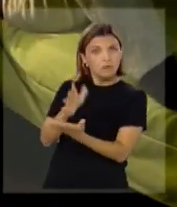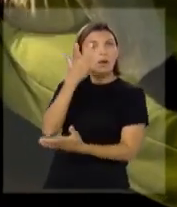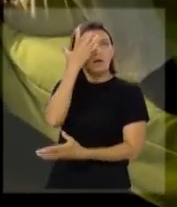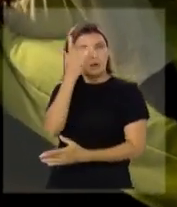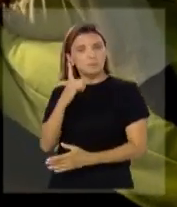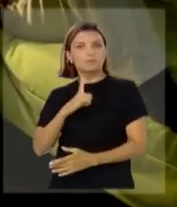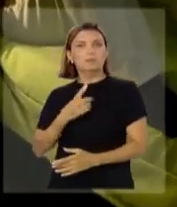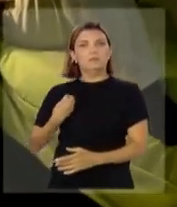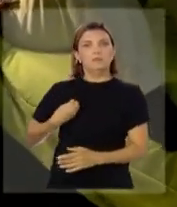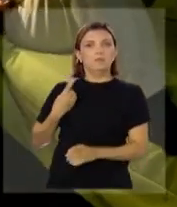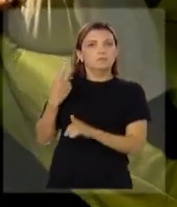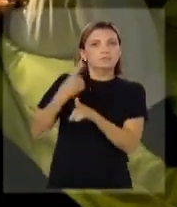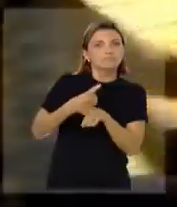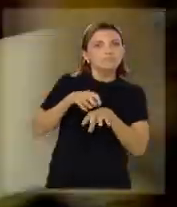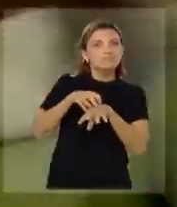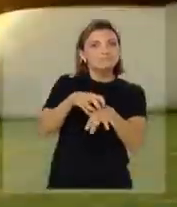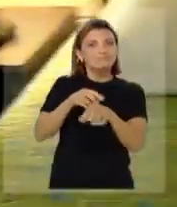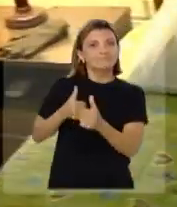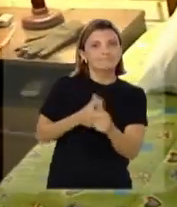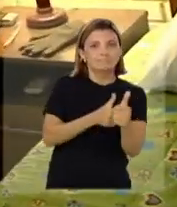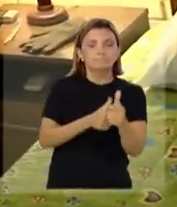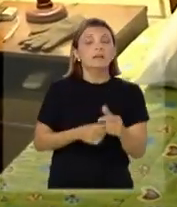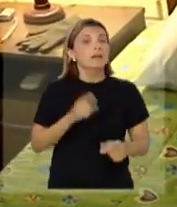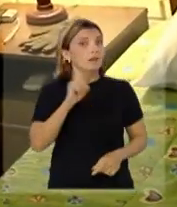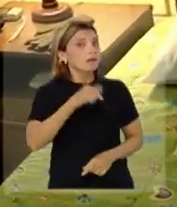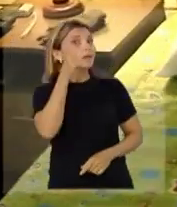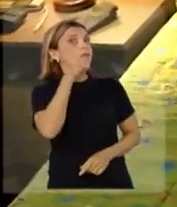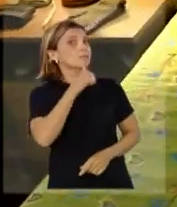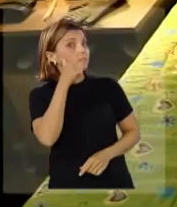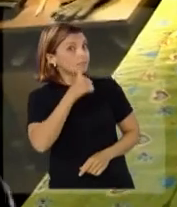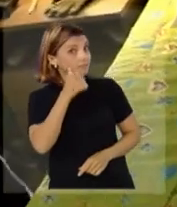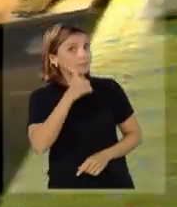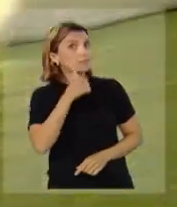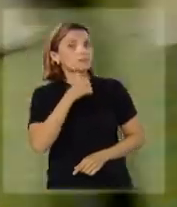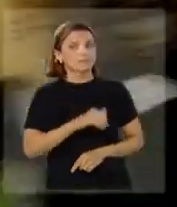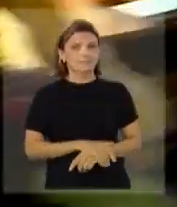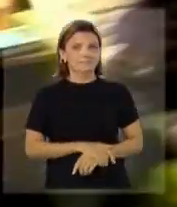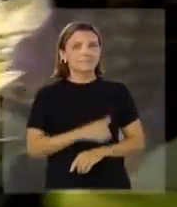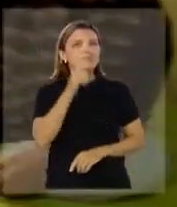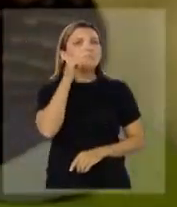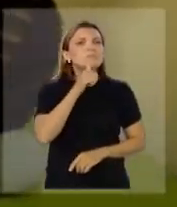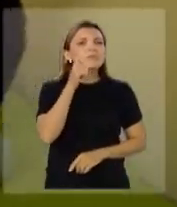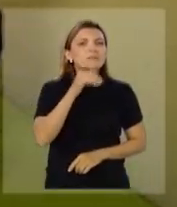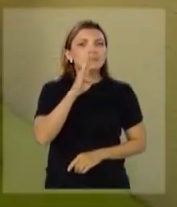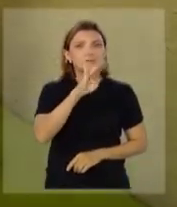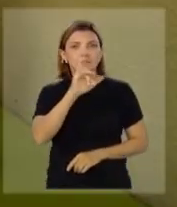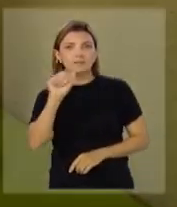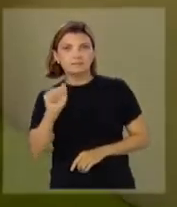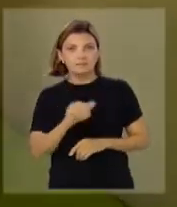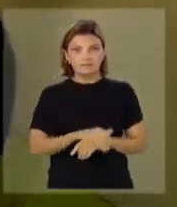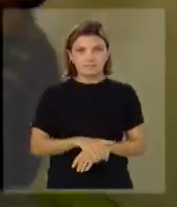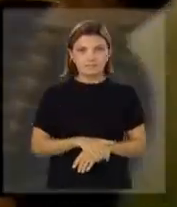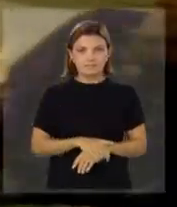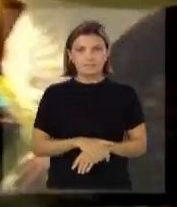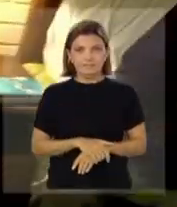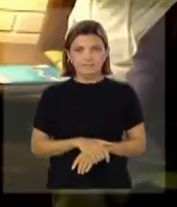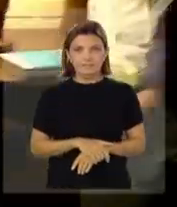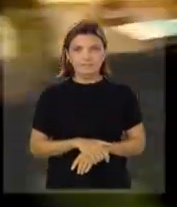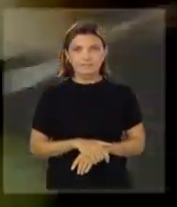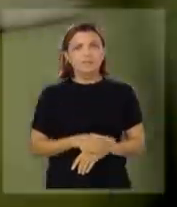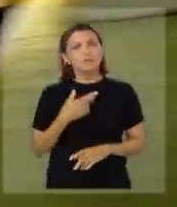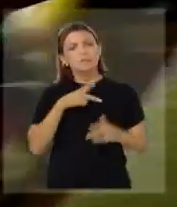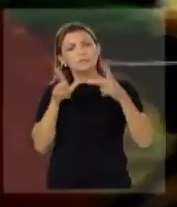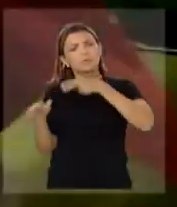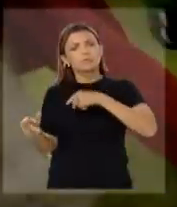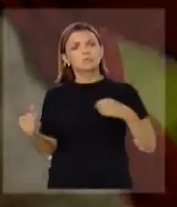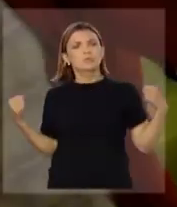esse guia, porque amanhã a gente vai ter um de carne e osso. Uma guia. Uma guria guia. Uma guria guia chamada Bia.